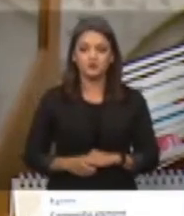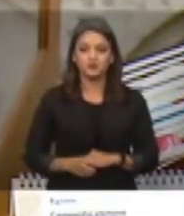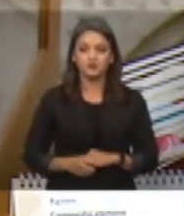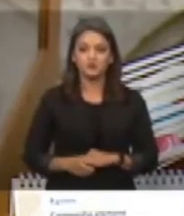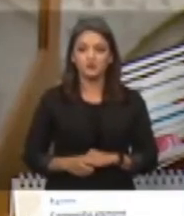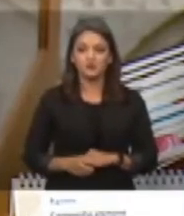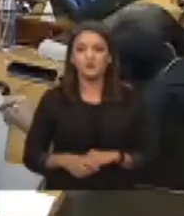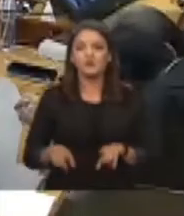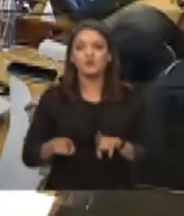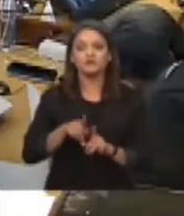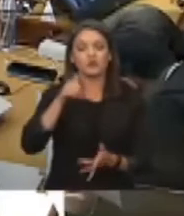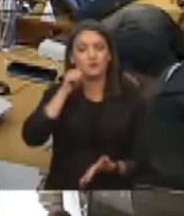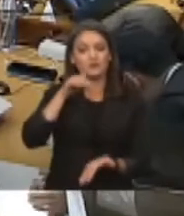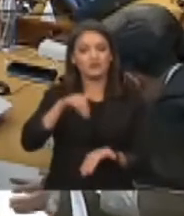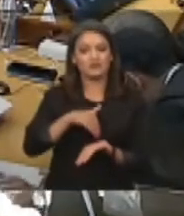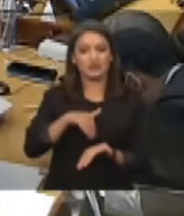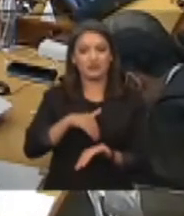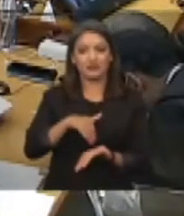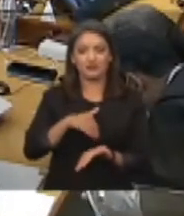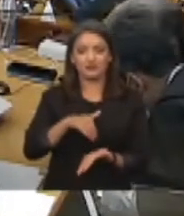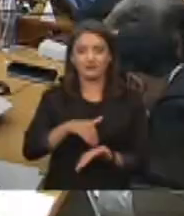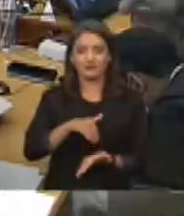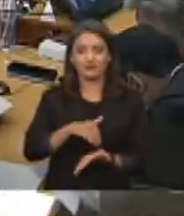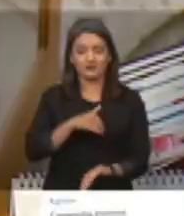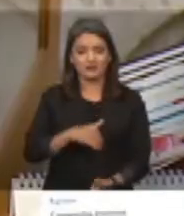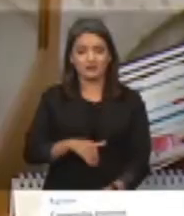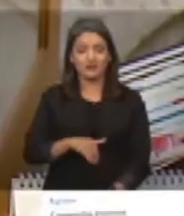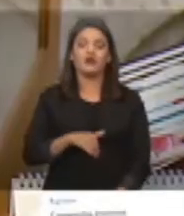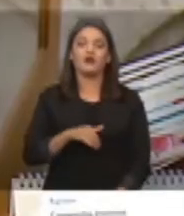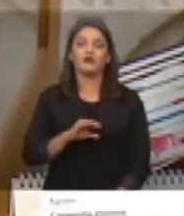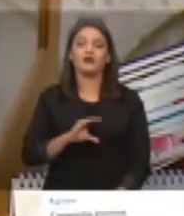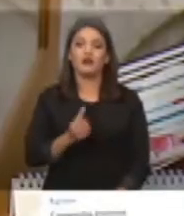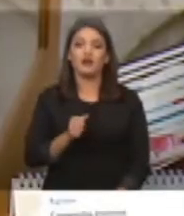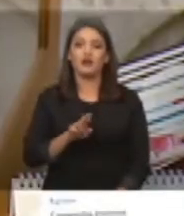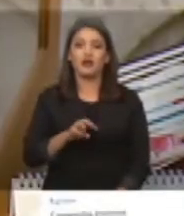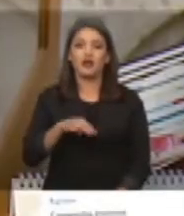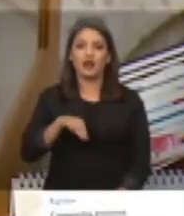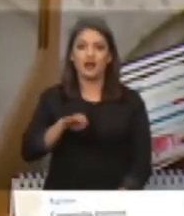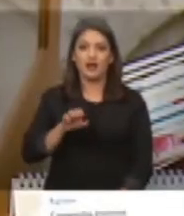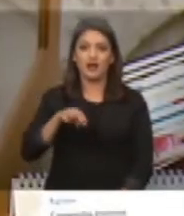Carmen Lília, assessora-chefe do plenário, doutor,